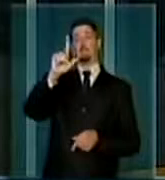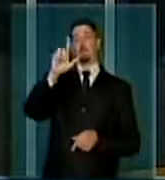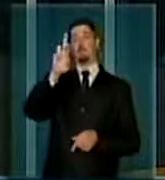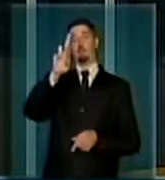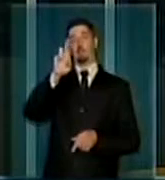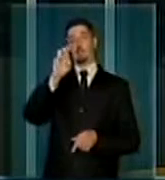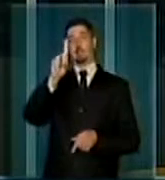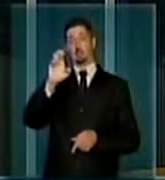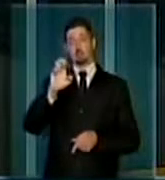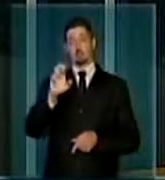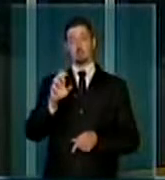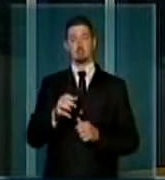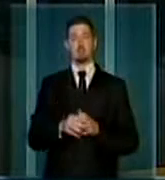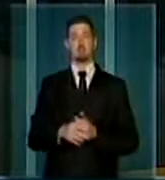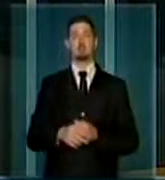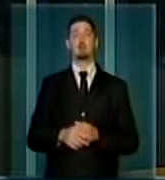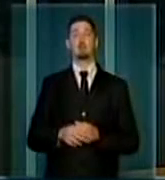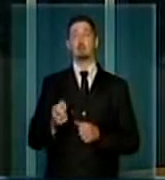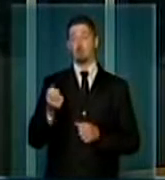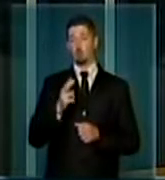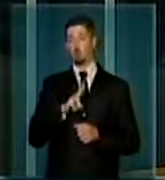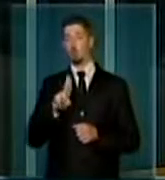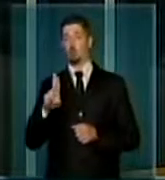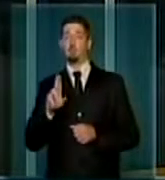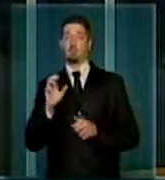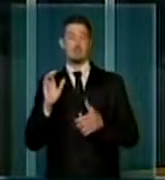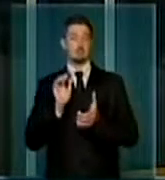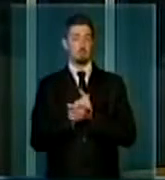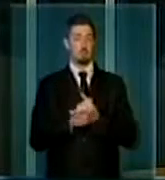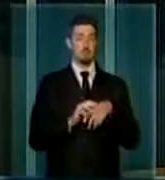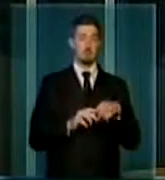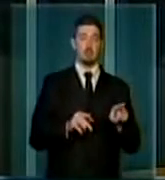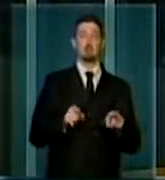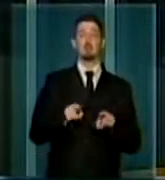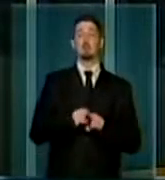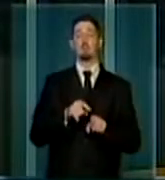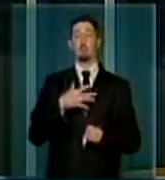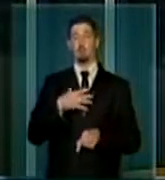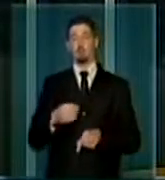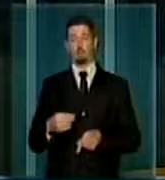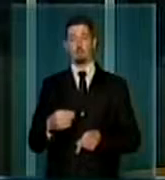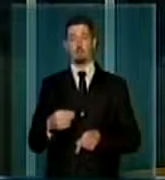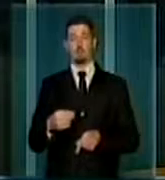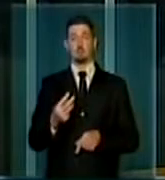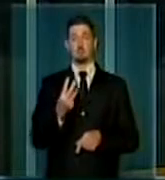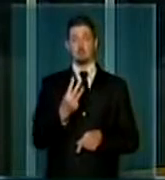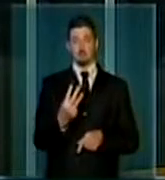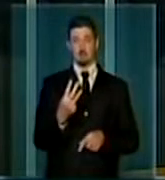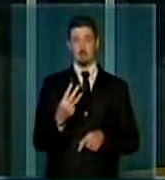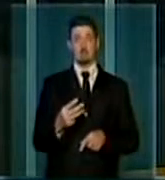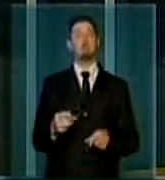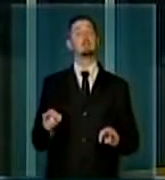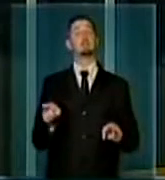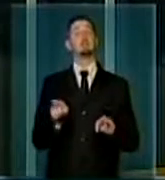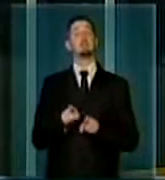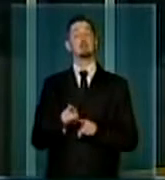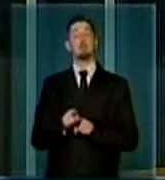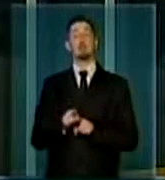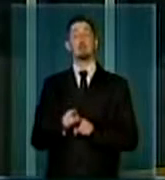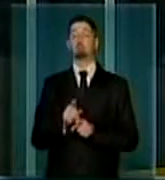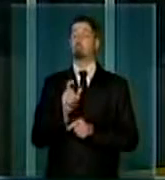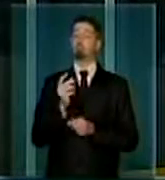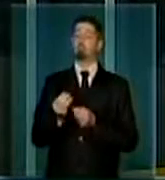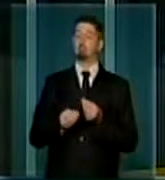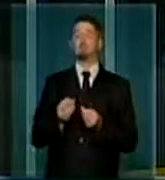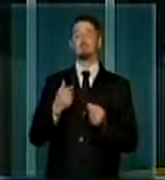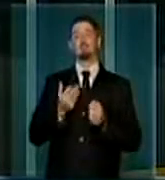que faço em nome da sua esposa, Mara Regina, de seus filhos Eduardo, Maiela e Dandara, e do mesmo modo,